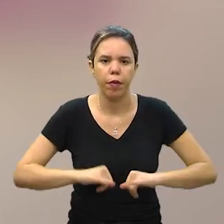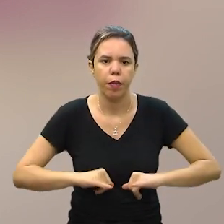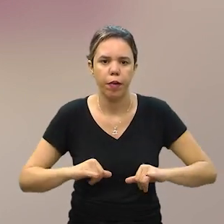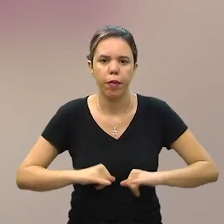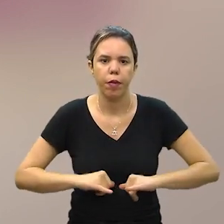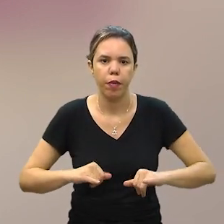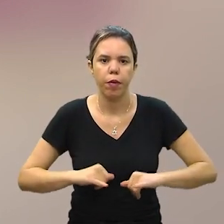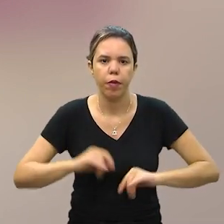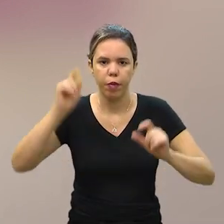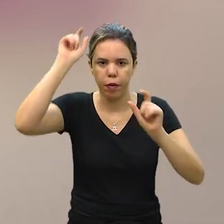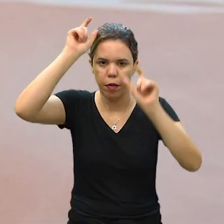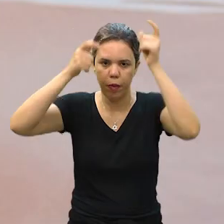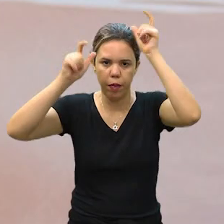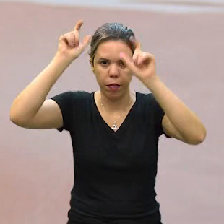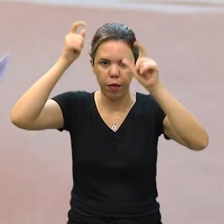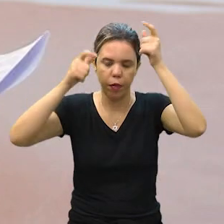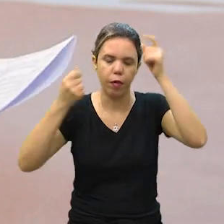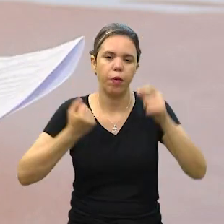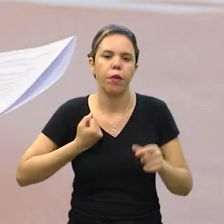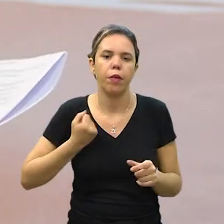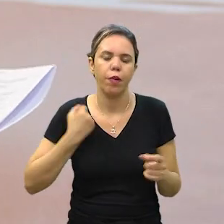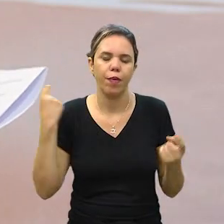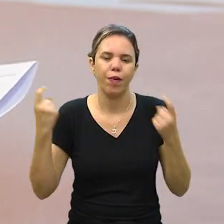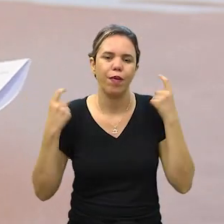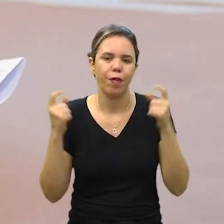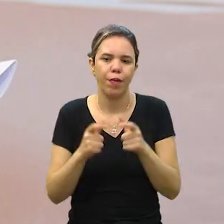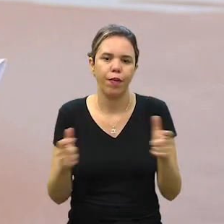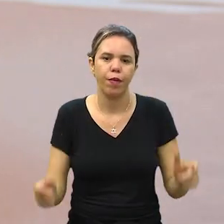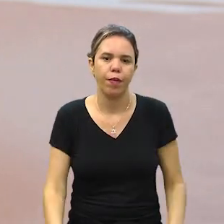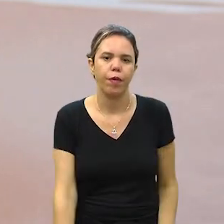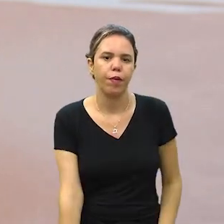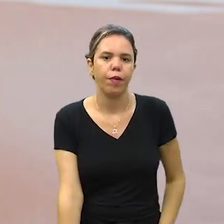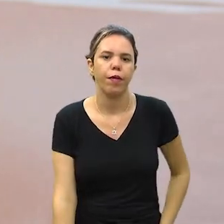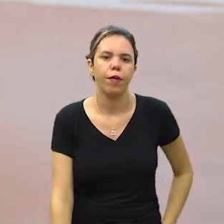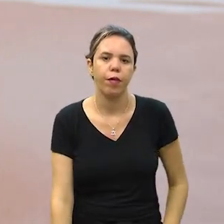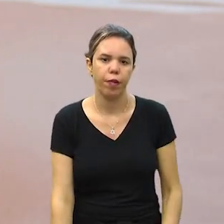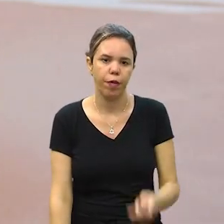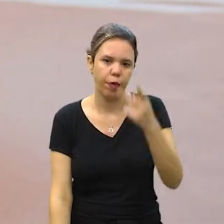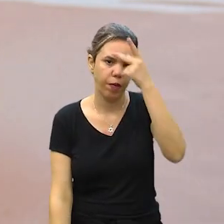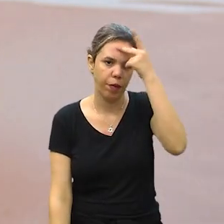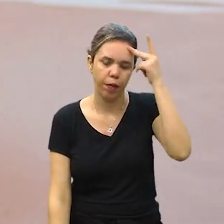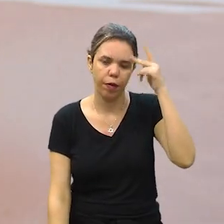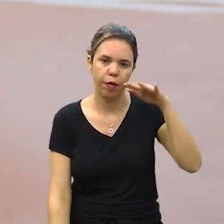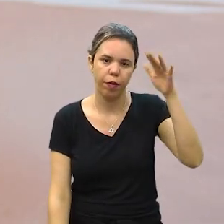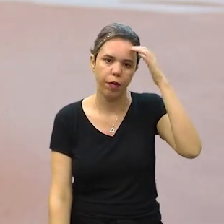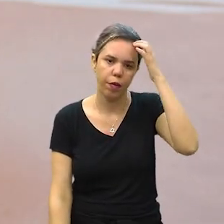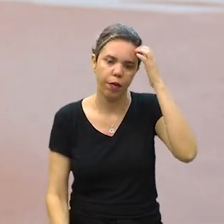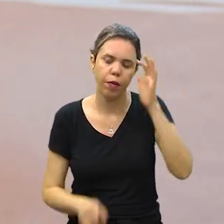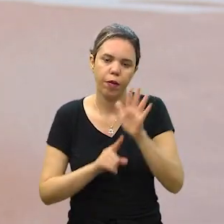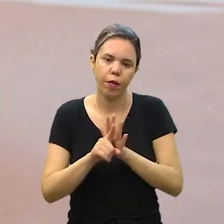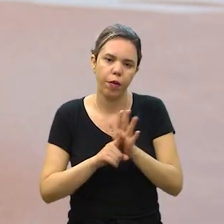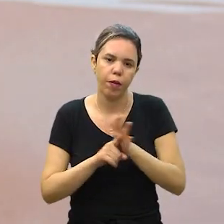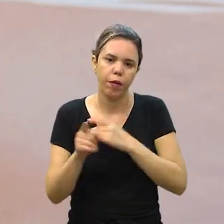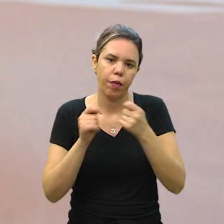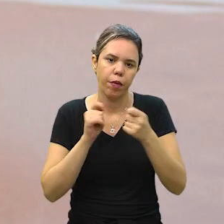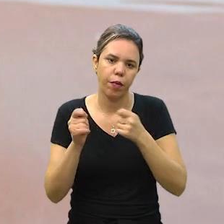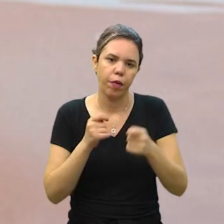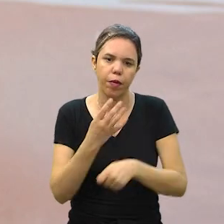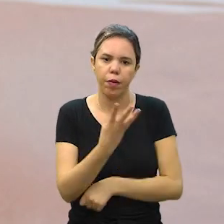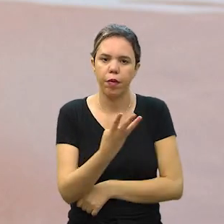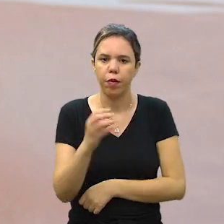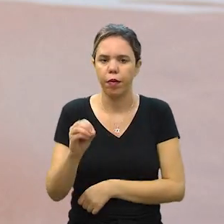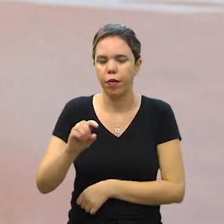que sofrem algum transtorno. Pois é, os números são tão preocupantes, olha só, dessas pessoas que a pesquisa